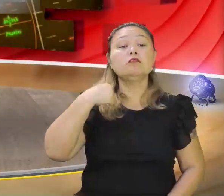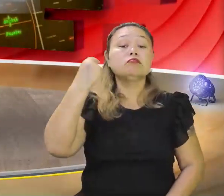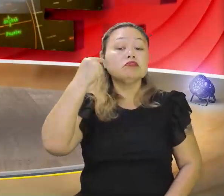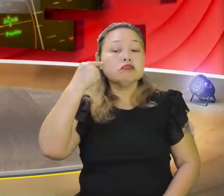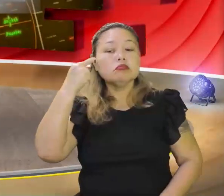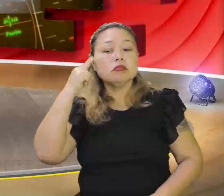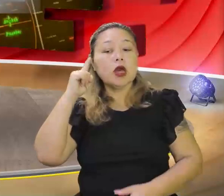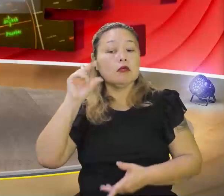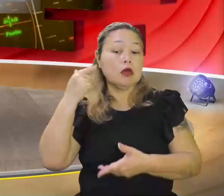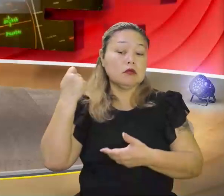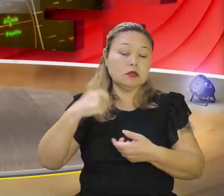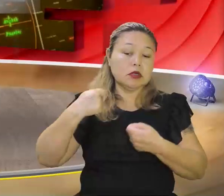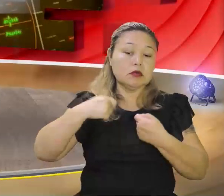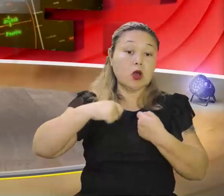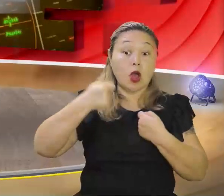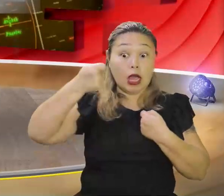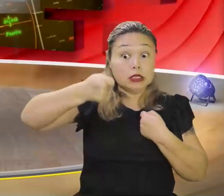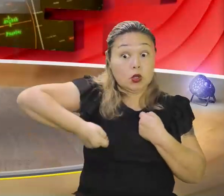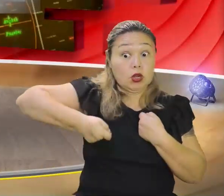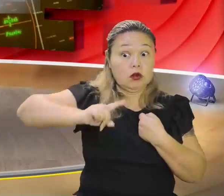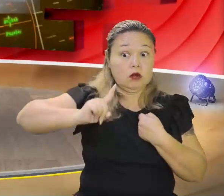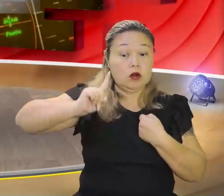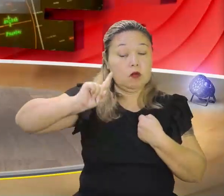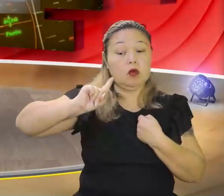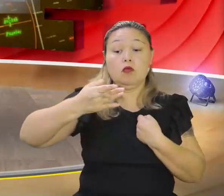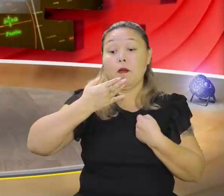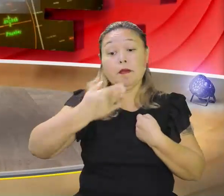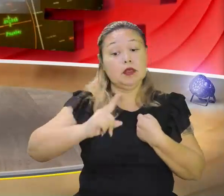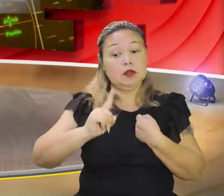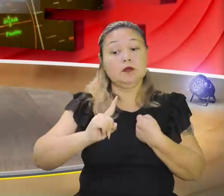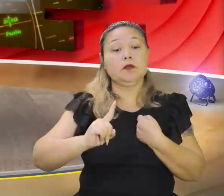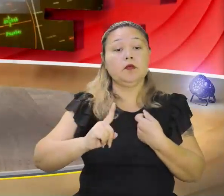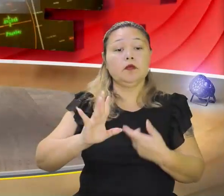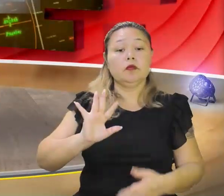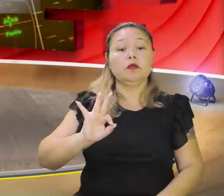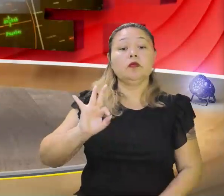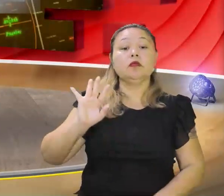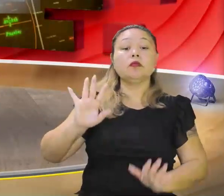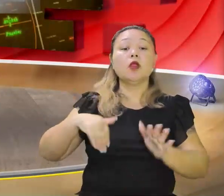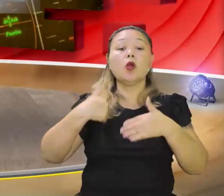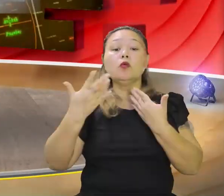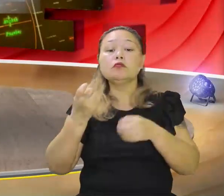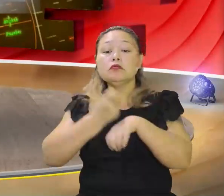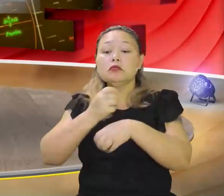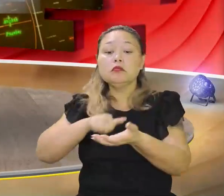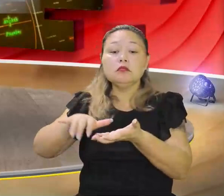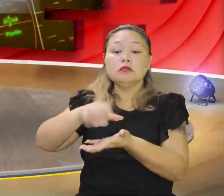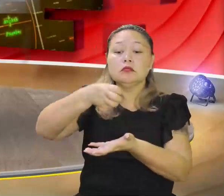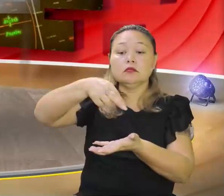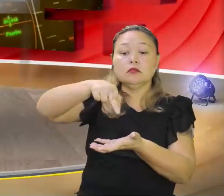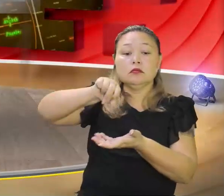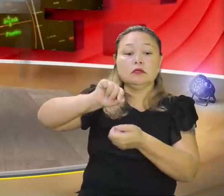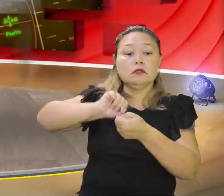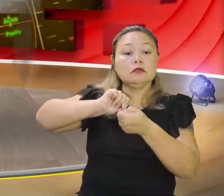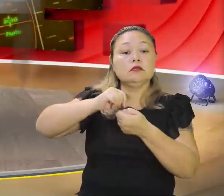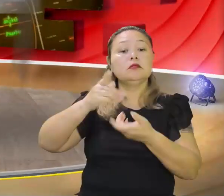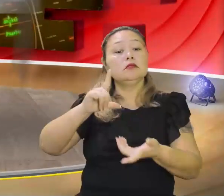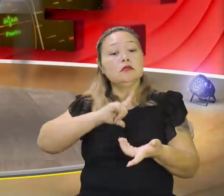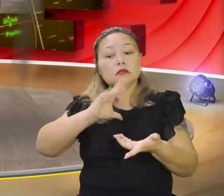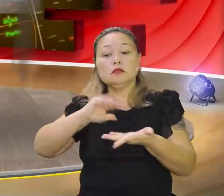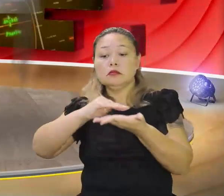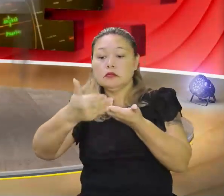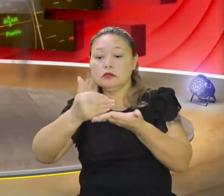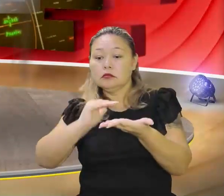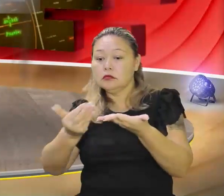mas não necessariamente tem essa obrigatoriedade que o professor está falando. Porque aqui ele está perguntando quais serão os sólidos geométricos que Maria obterá a partir